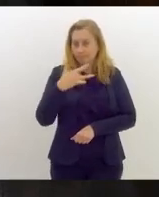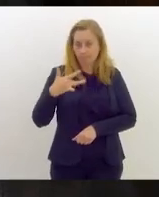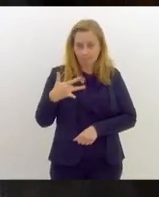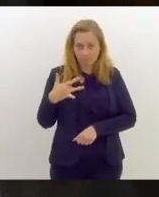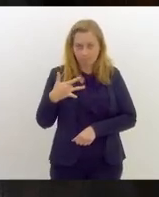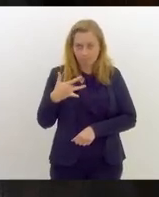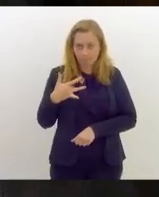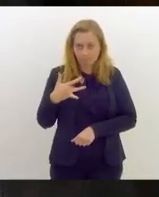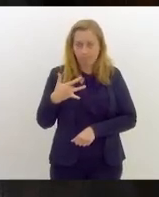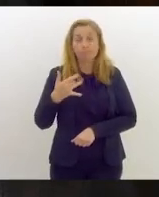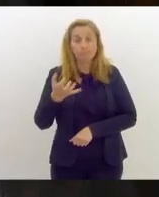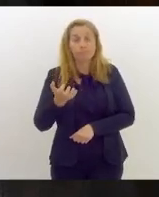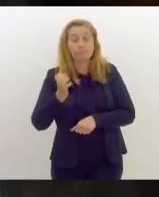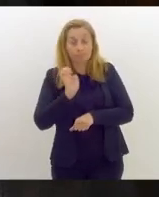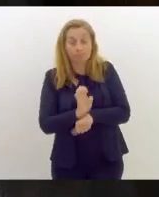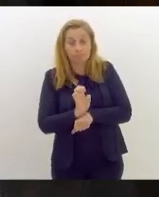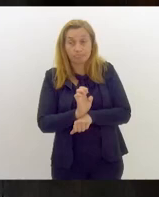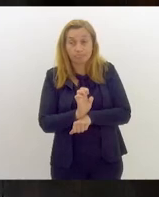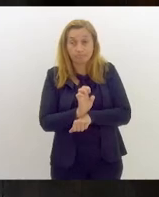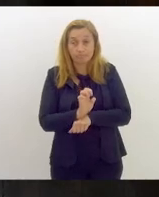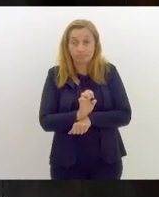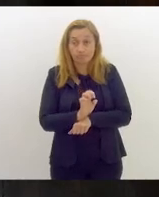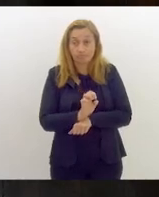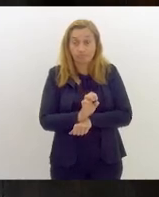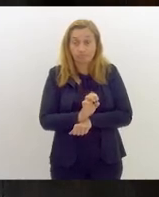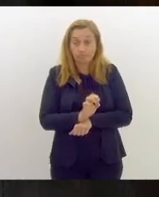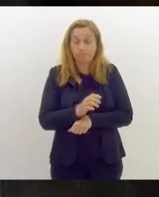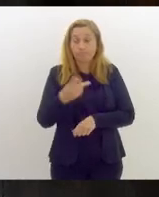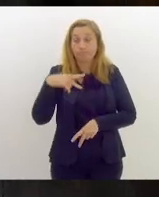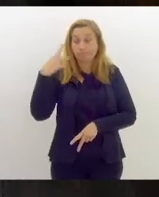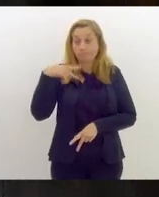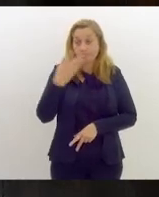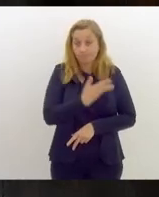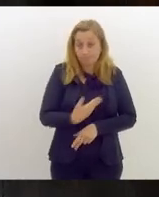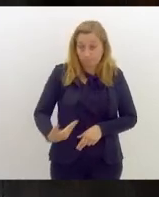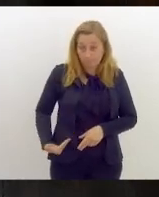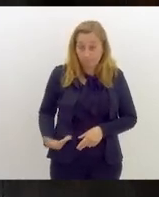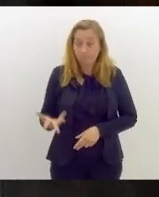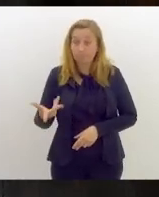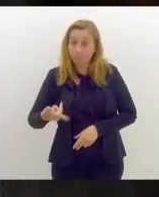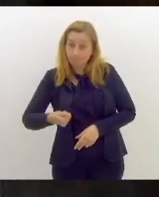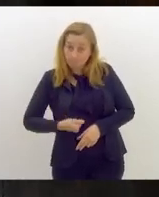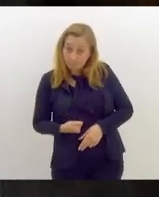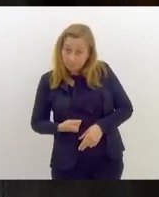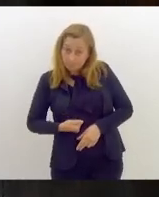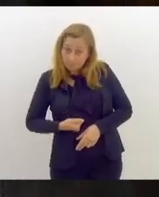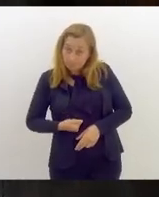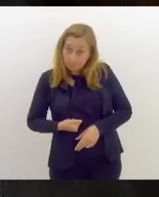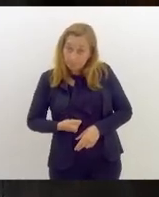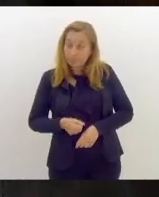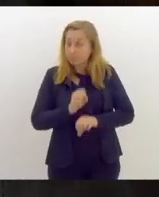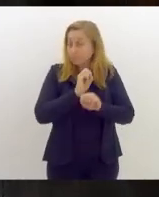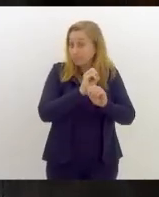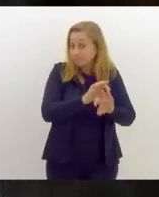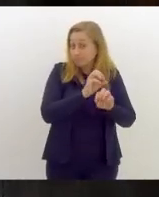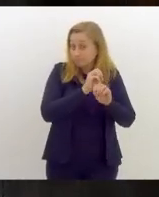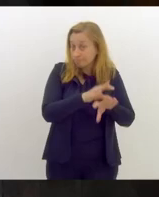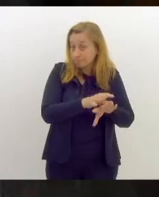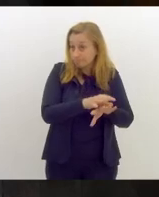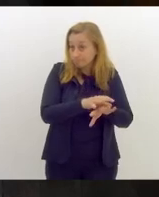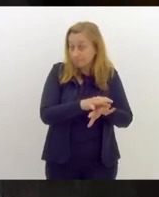nós queremos um estado que dê a política pública de qualidade de educação